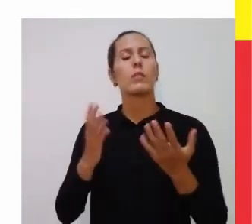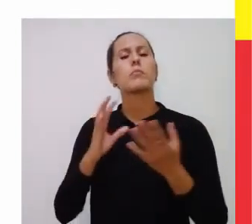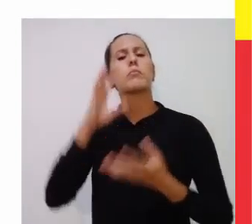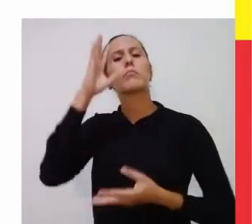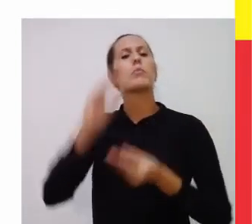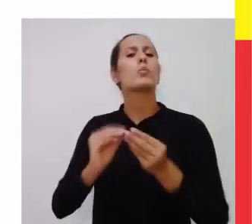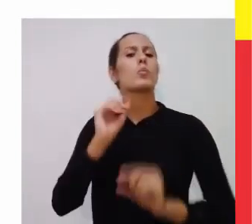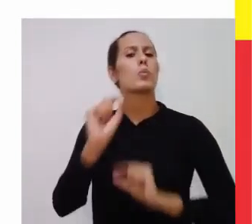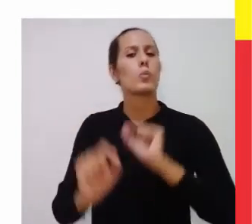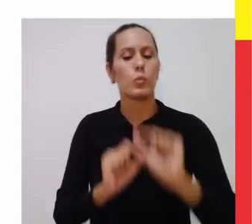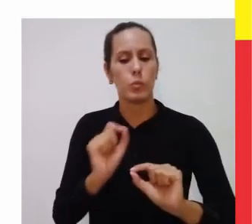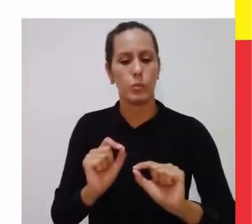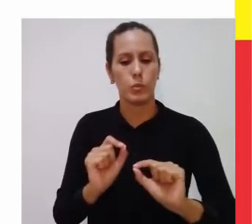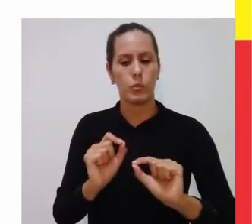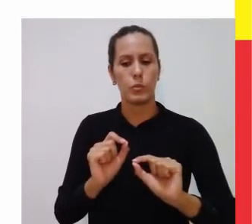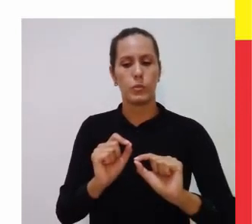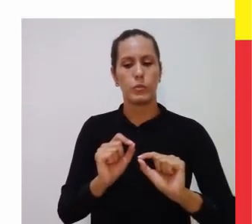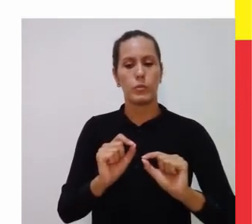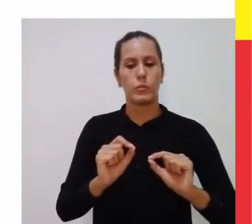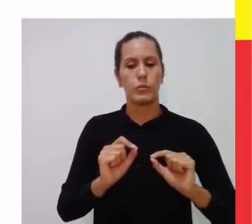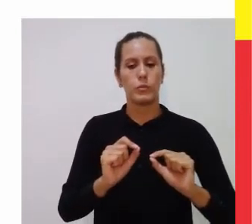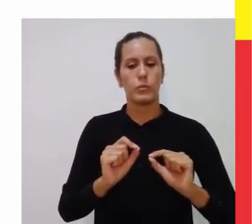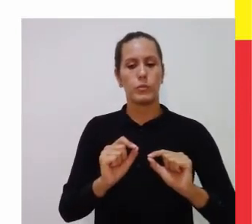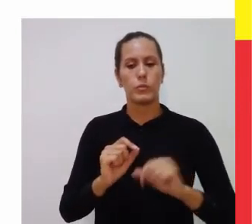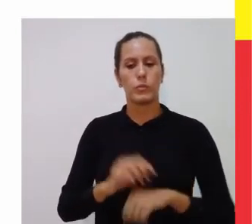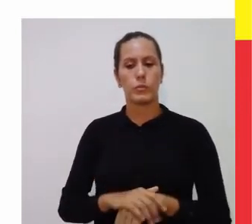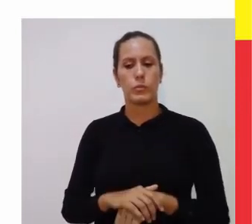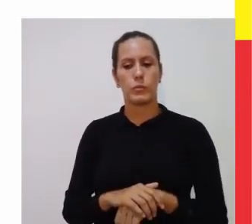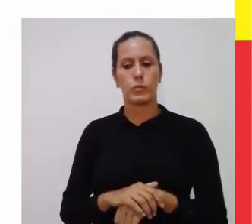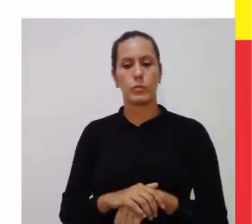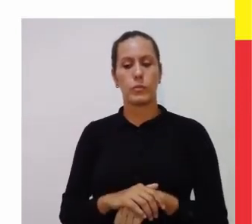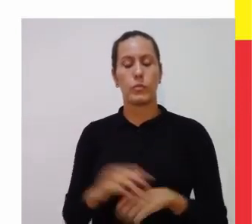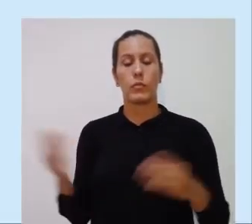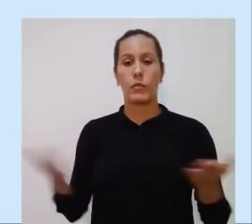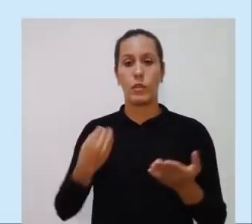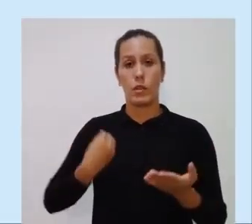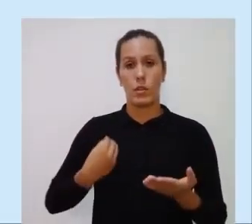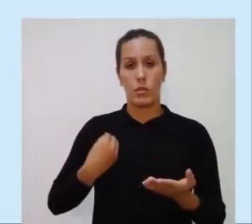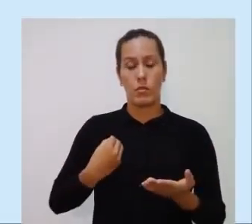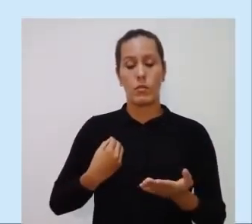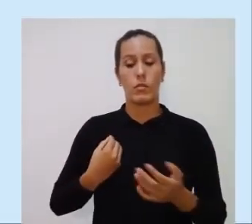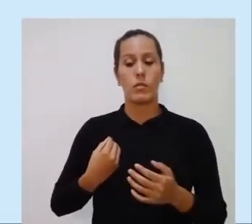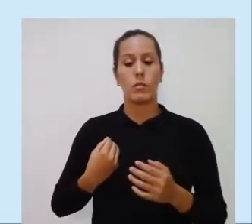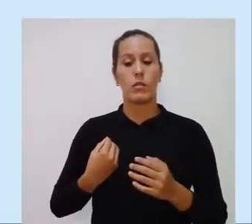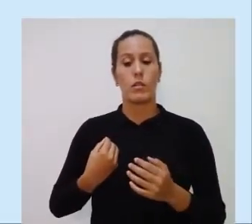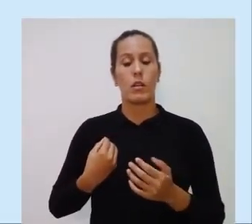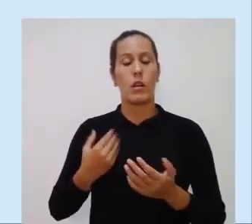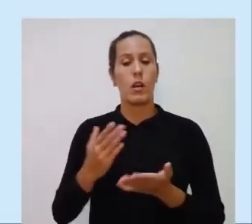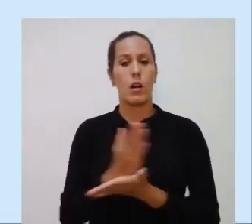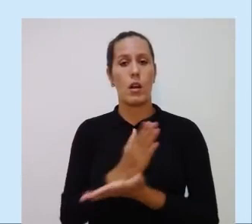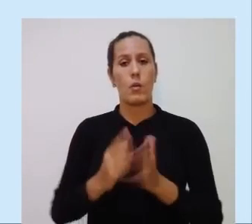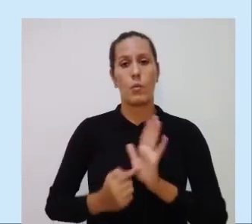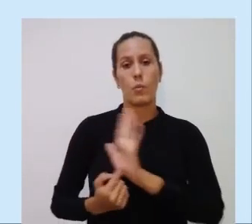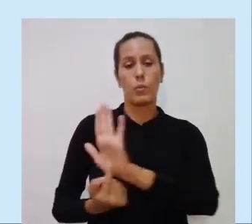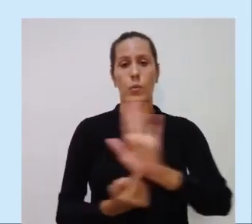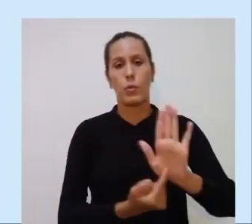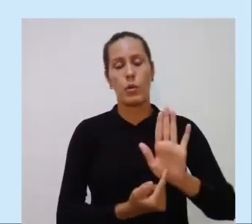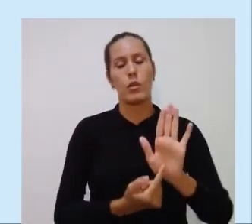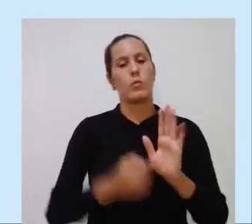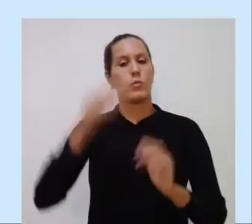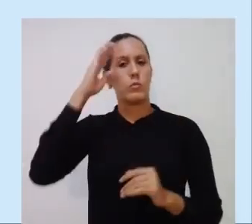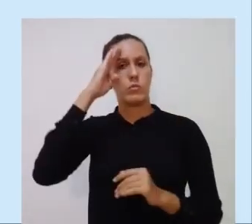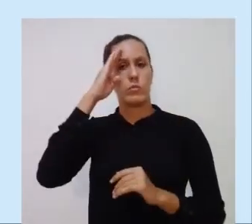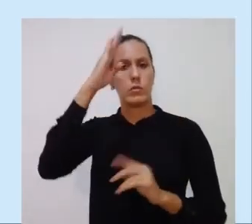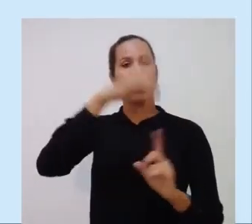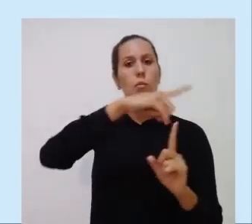tá? Com as planícies e as depressões, certo? Vamos lá, continuar. Eu trouxe para vocês também alguns principais